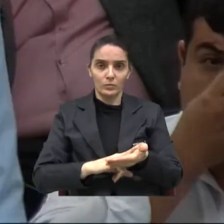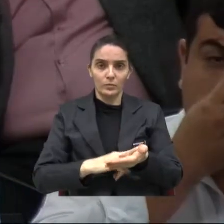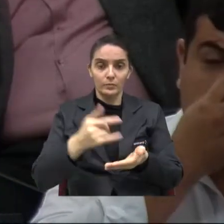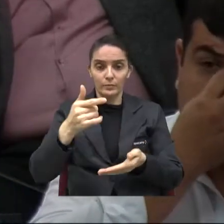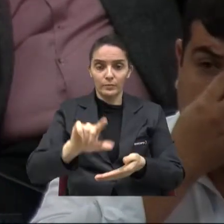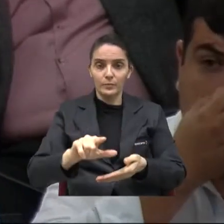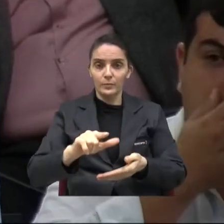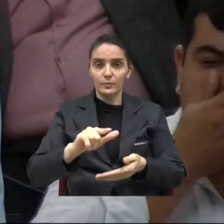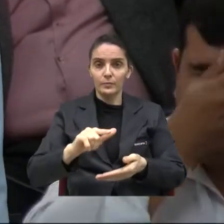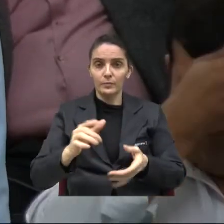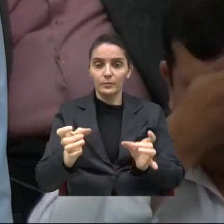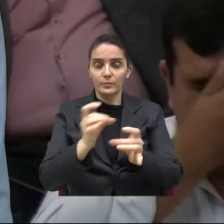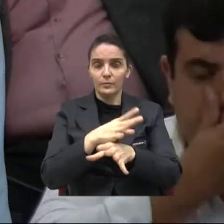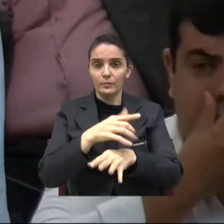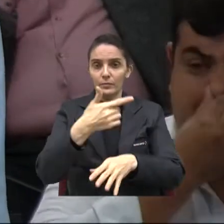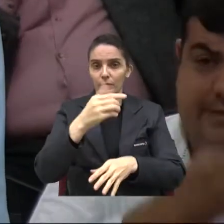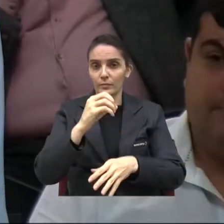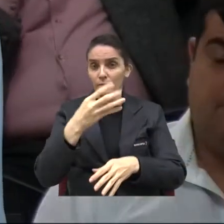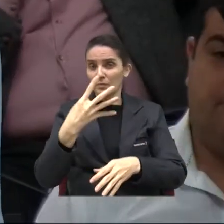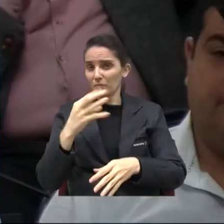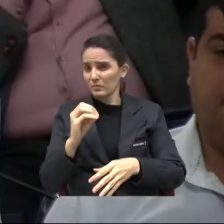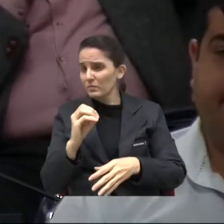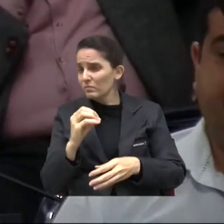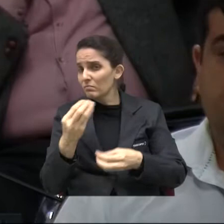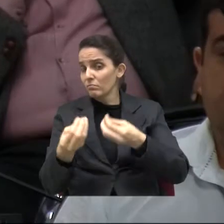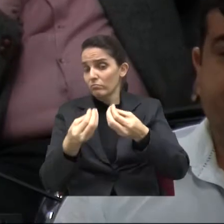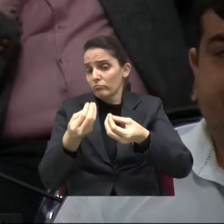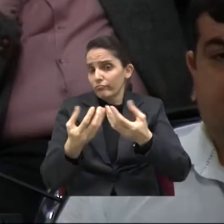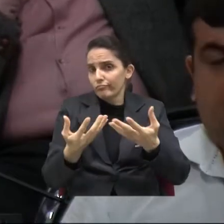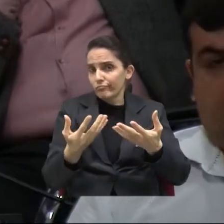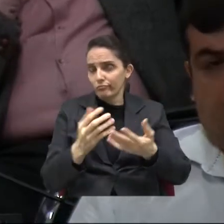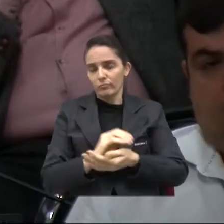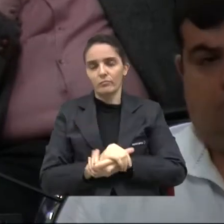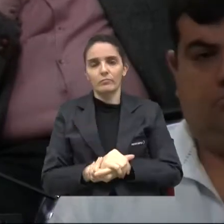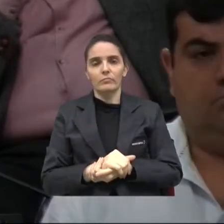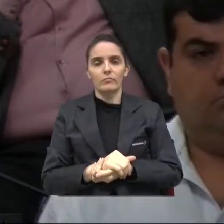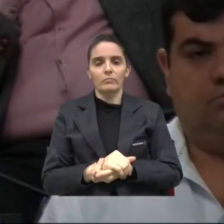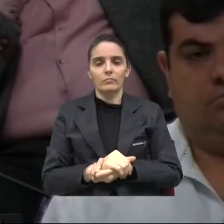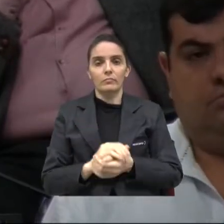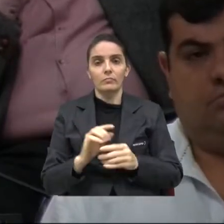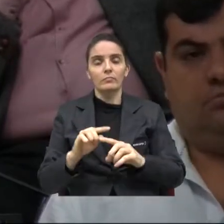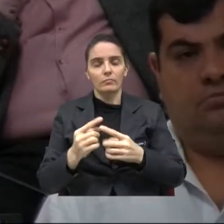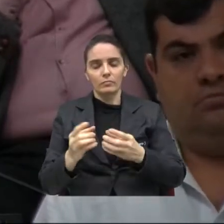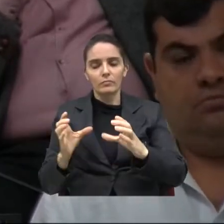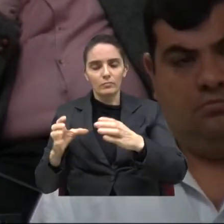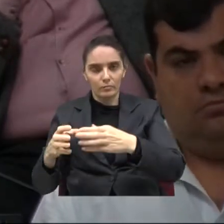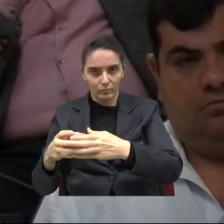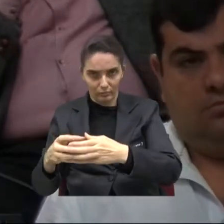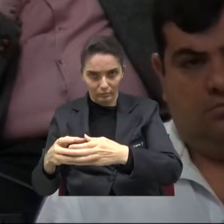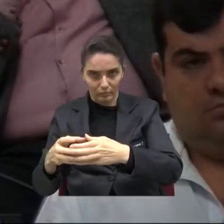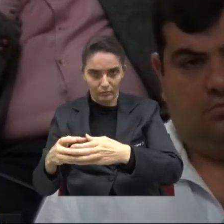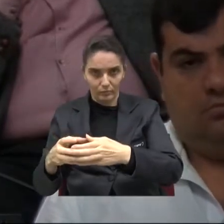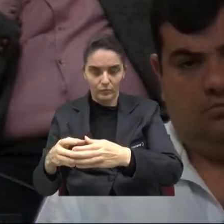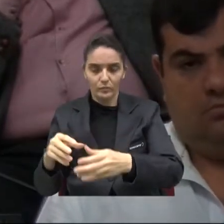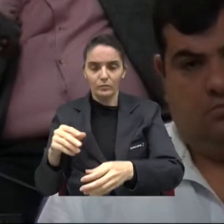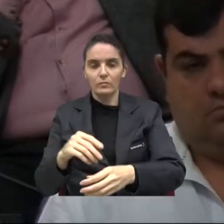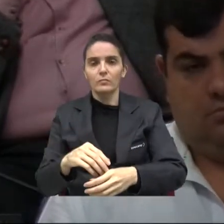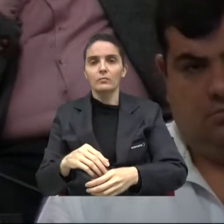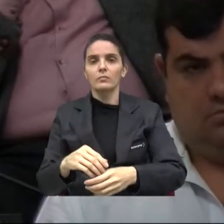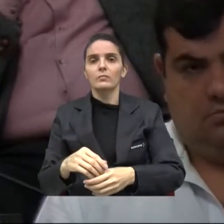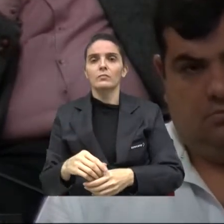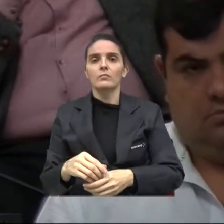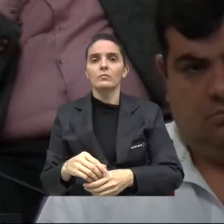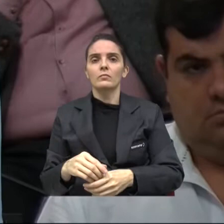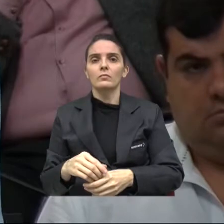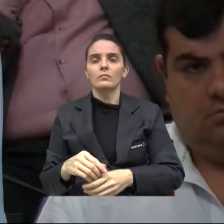reaver algumas posições. Mas eu acho, Mir, a comissão tem feito um trabalho, nós vamos trazer o